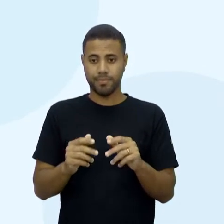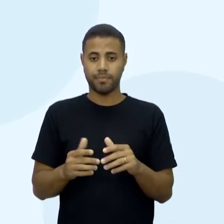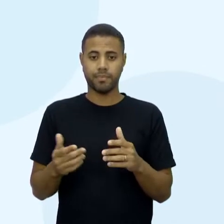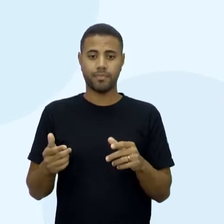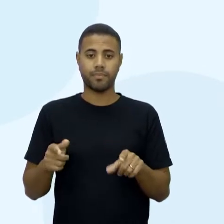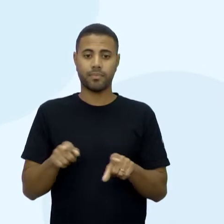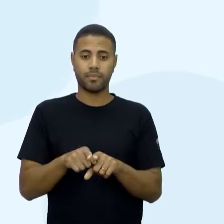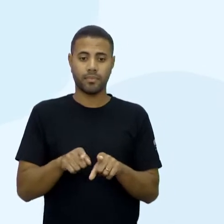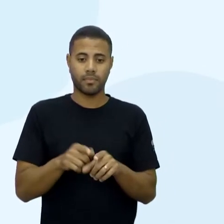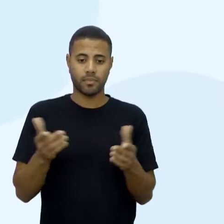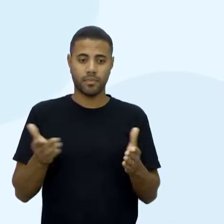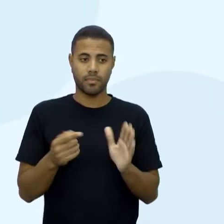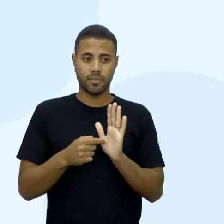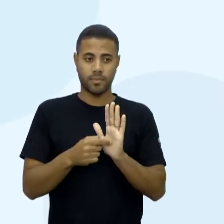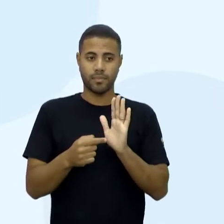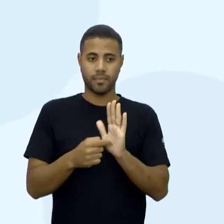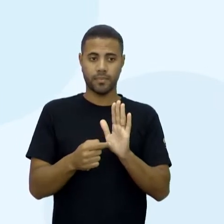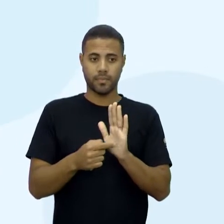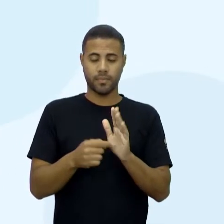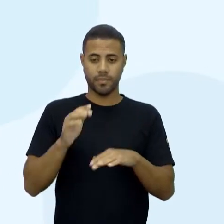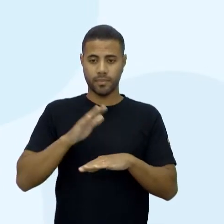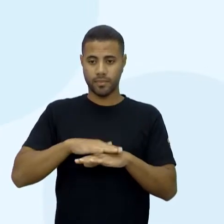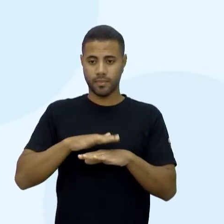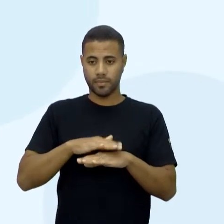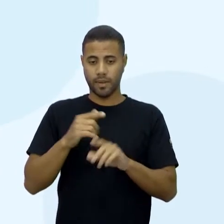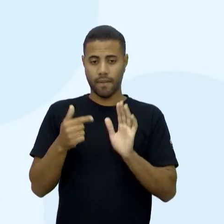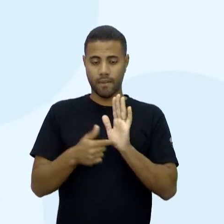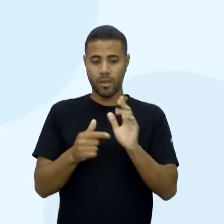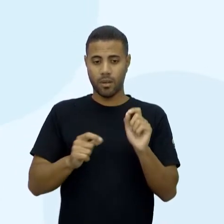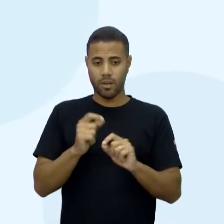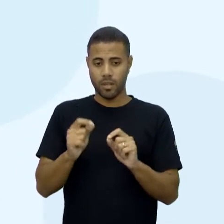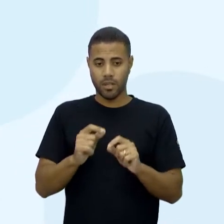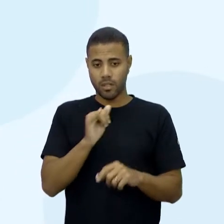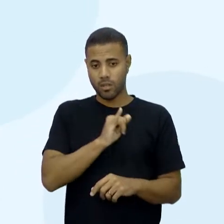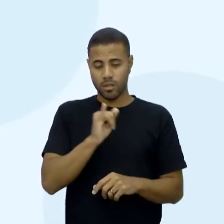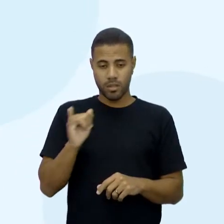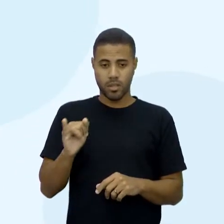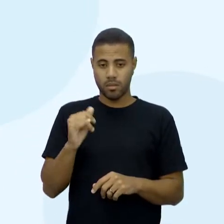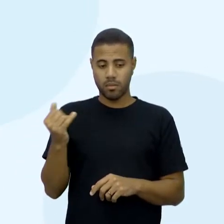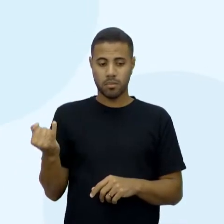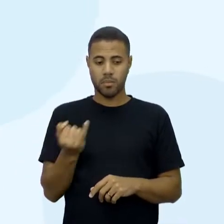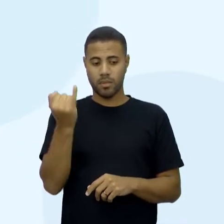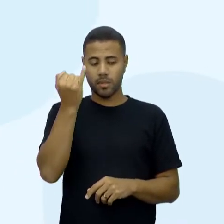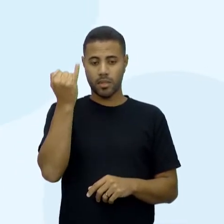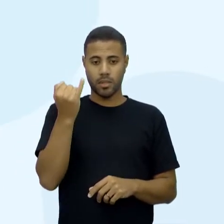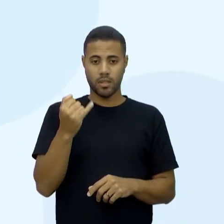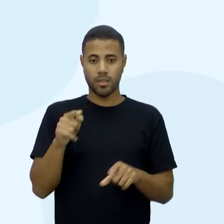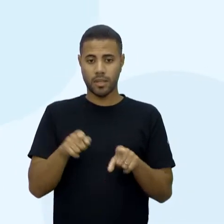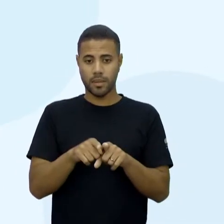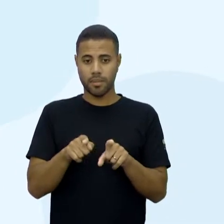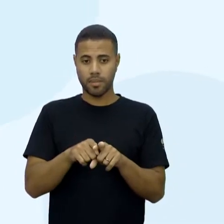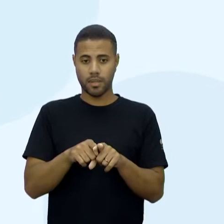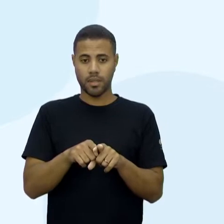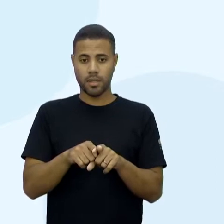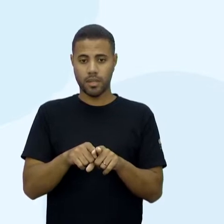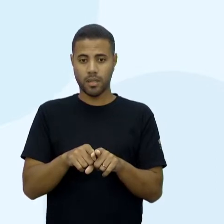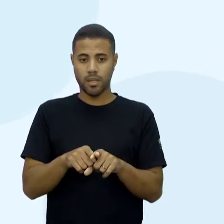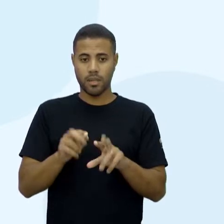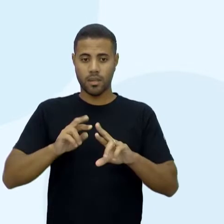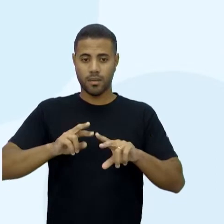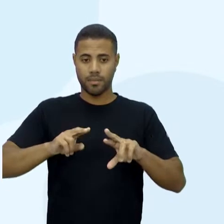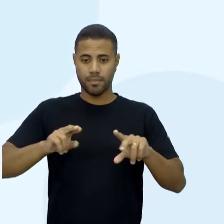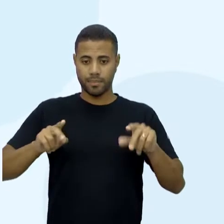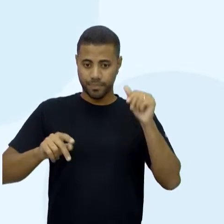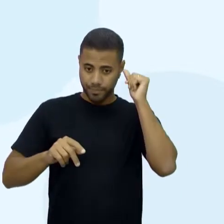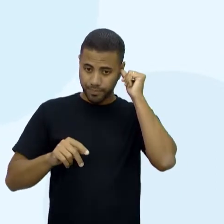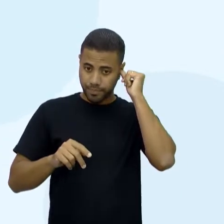Bem, agora vamos voltar no tempo e ver uma instituição muito importante na antiguidade e que tinha diversos